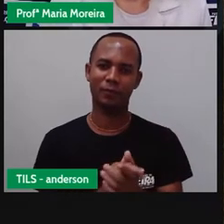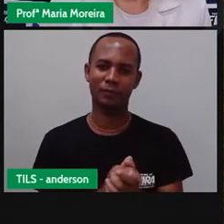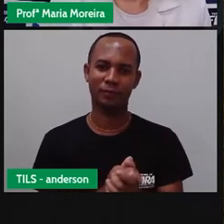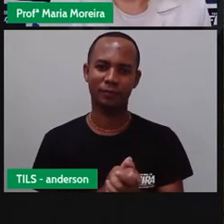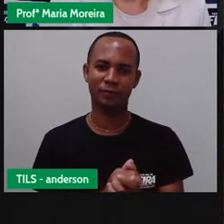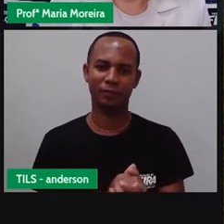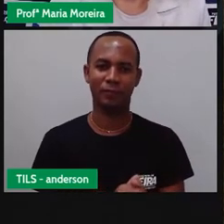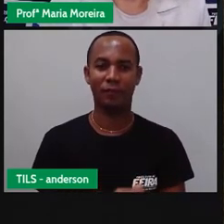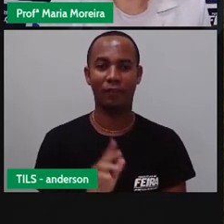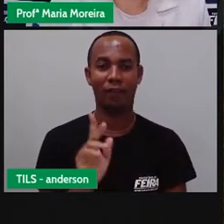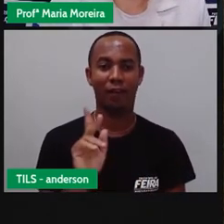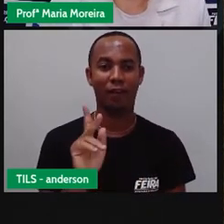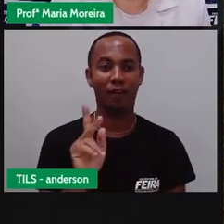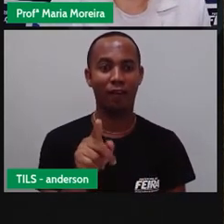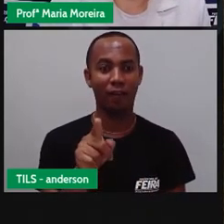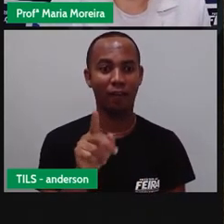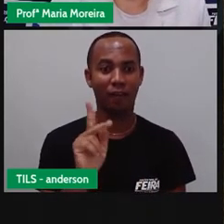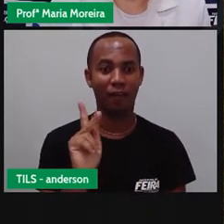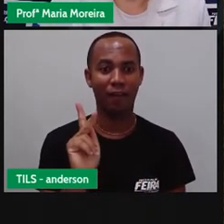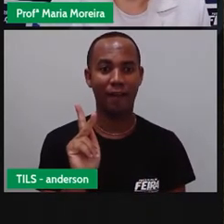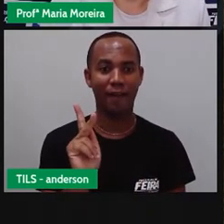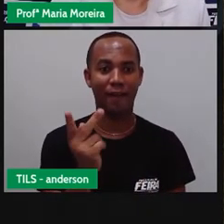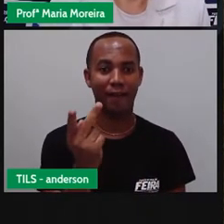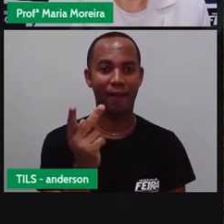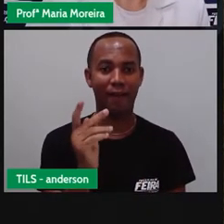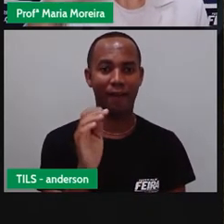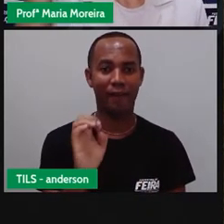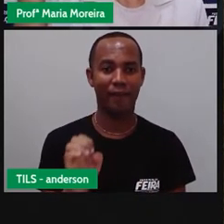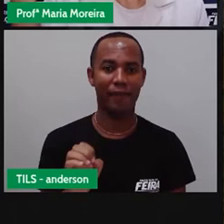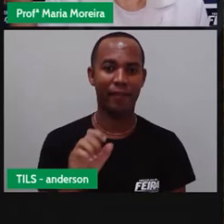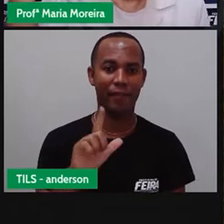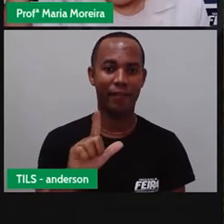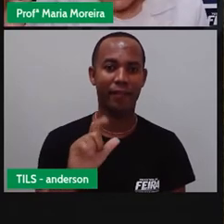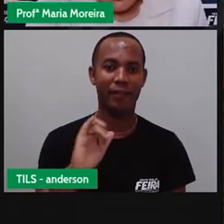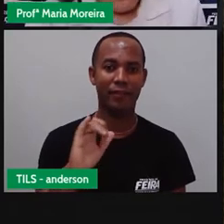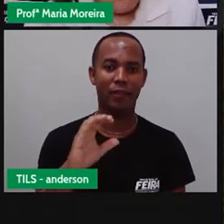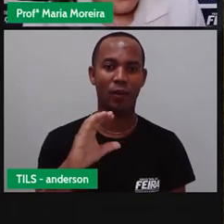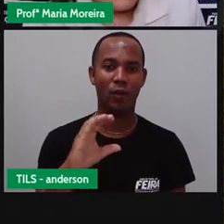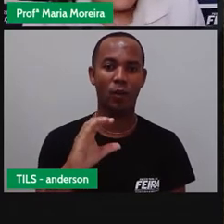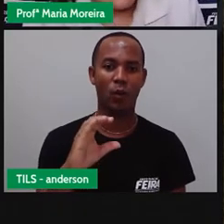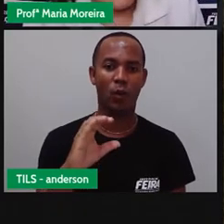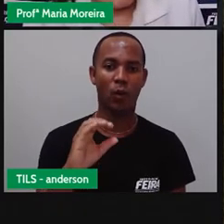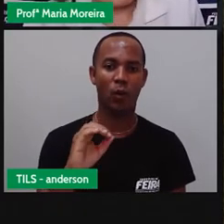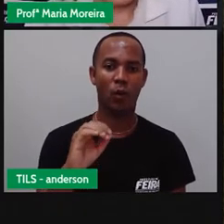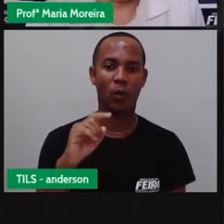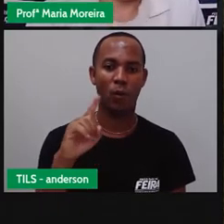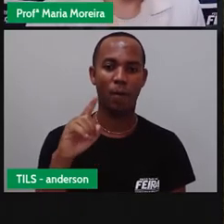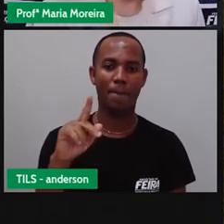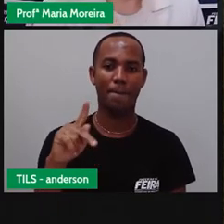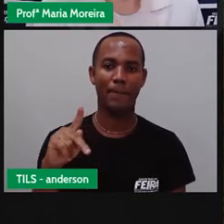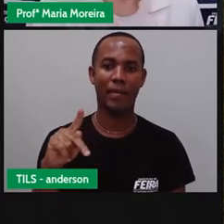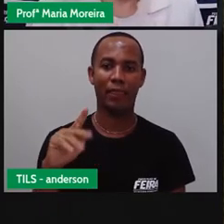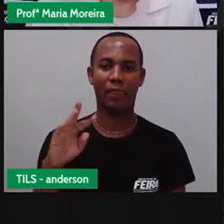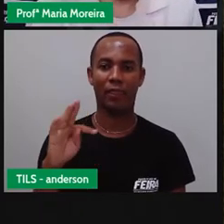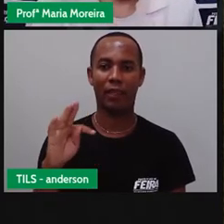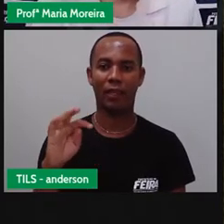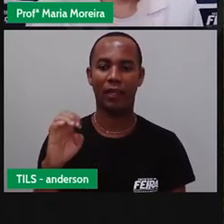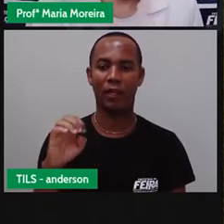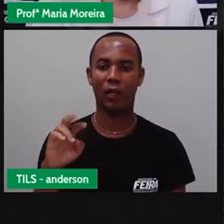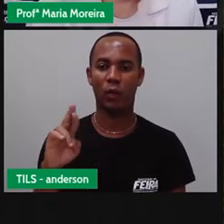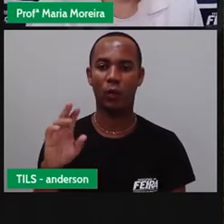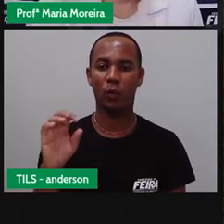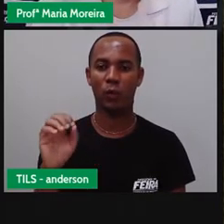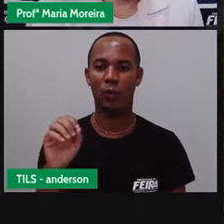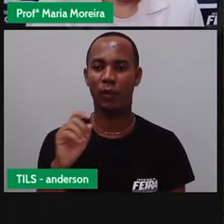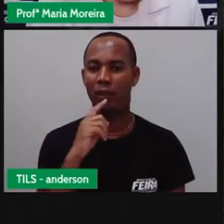Oi e aí olha só e não se começa né a palavra helicóptero com